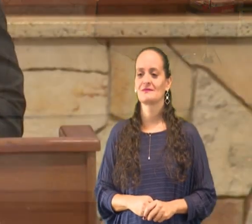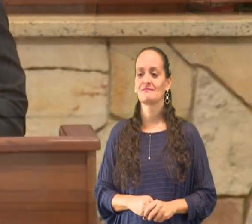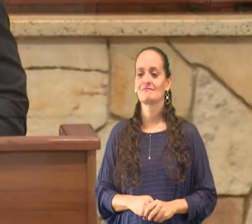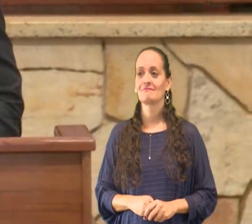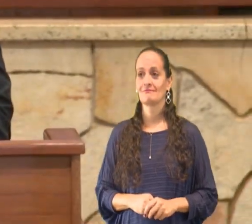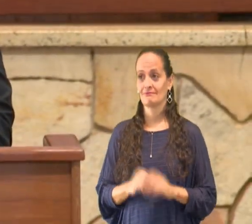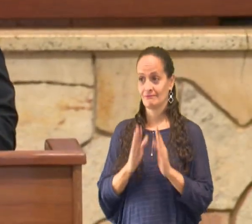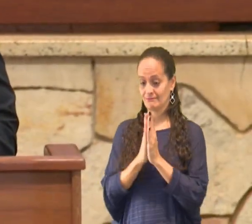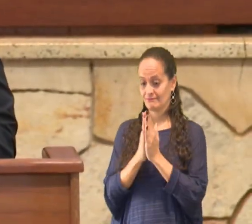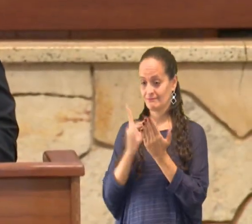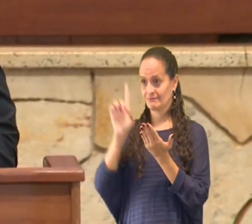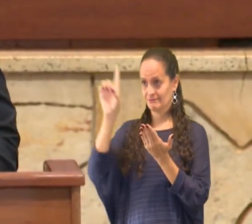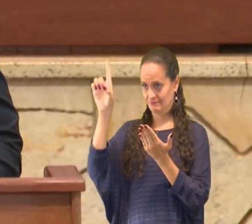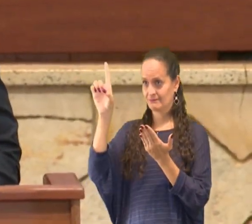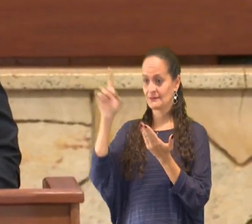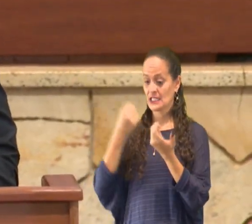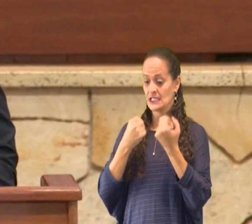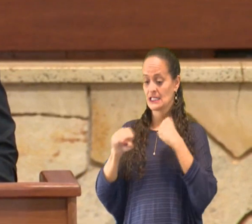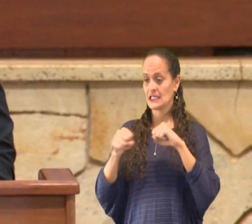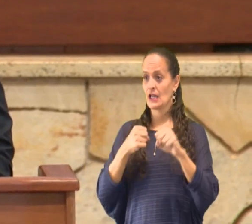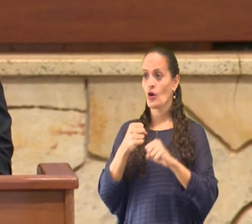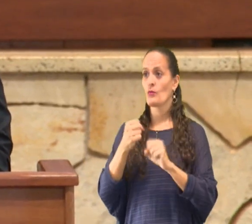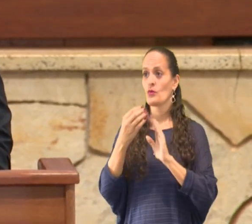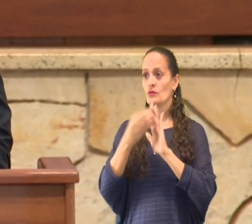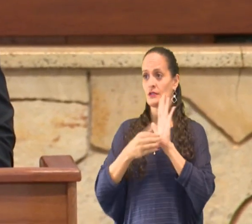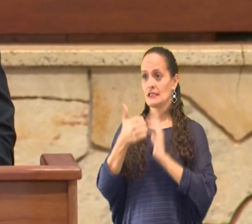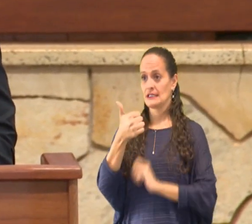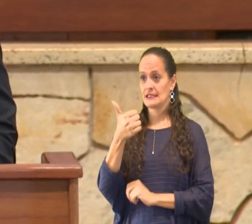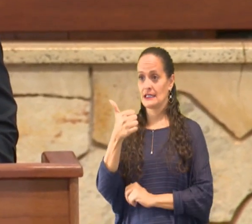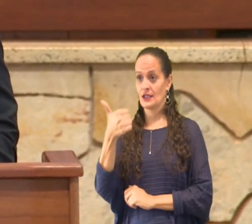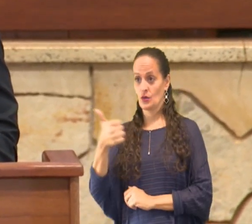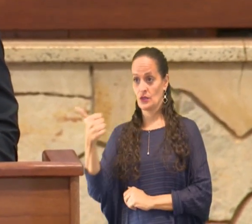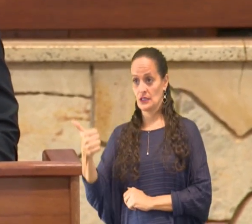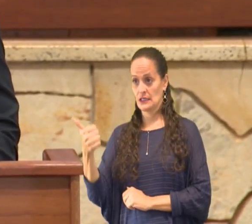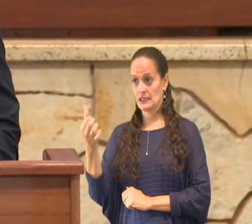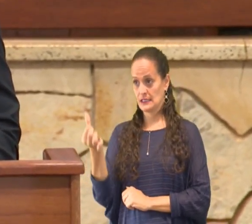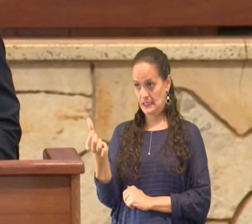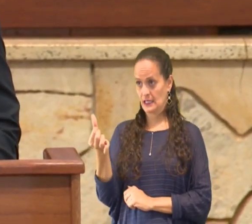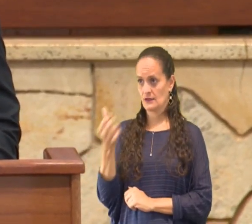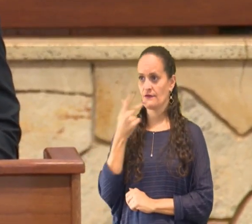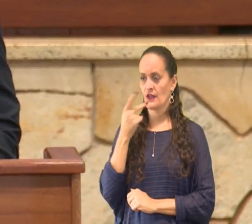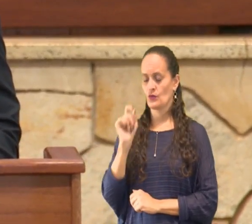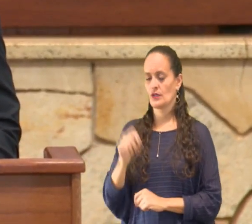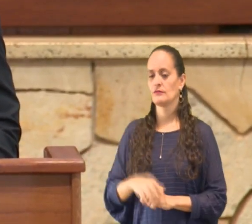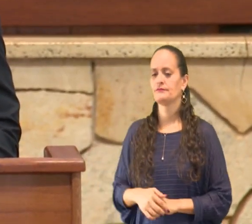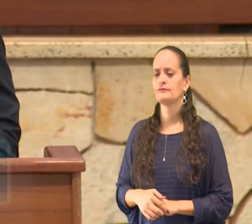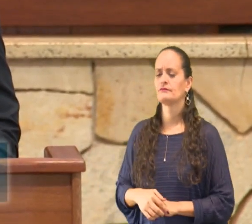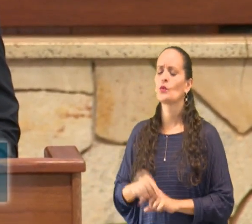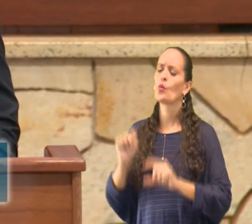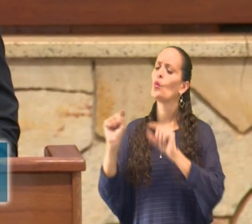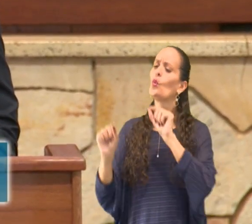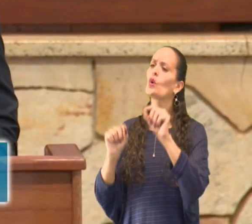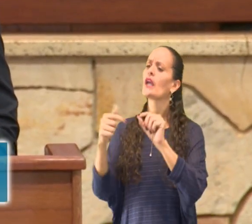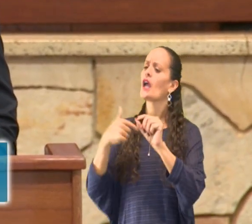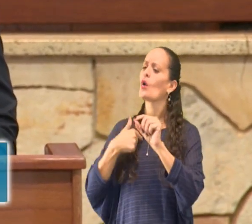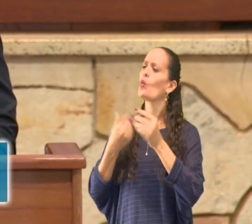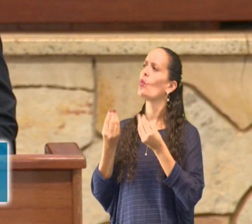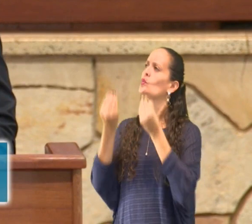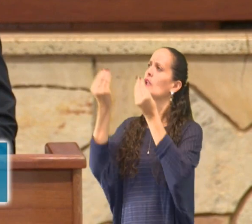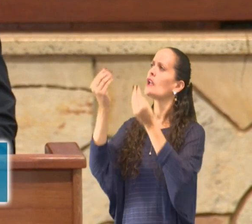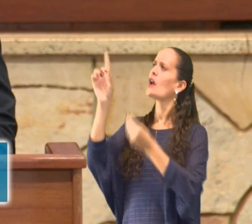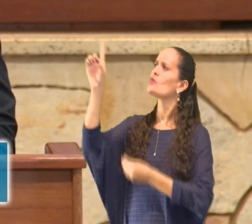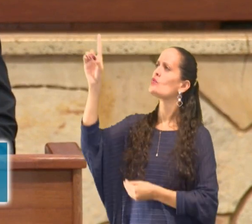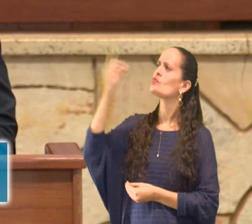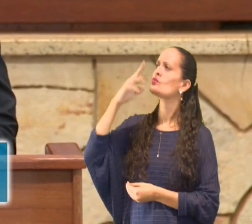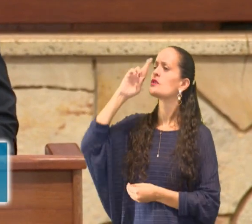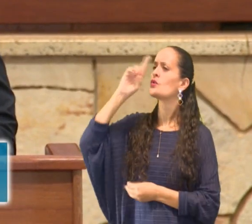Palavra de Deus, o Salmo 116, o verso 12, nós encontramos assim: que darei ao Senhor por